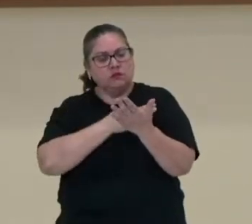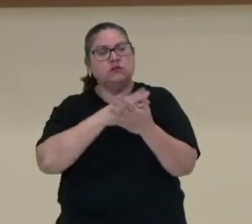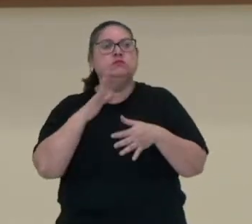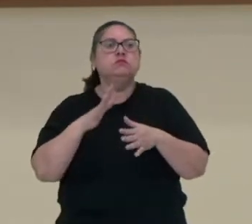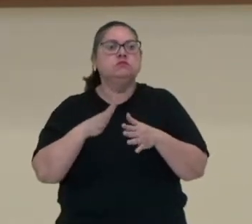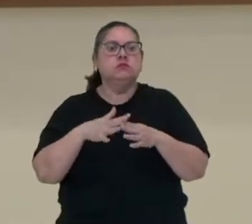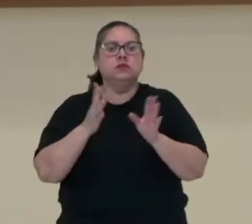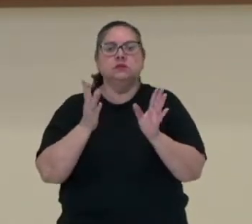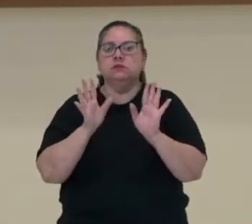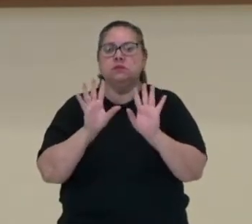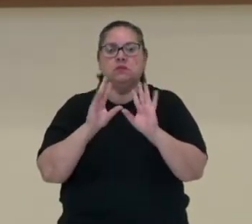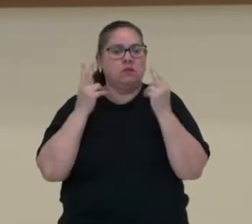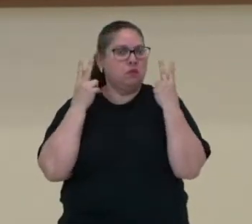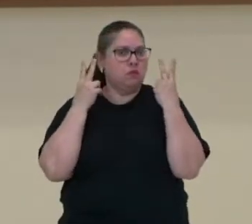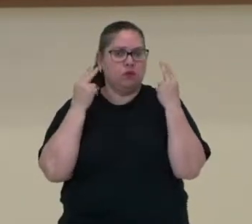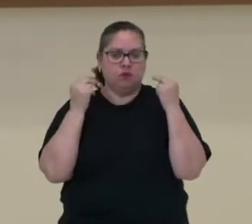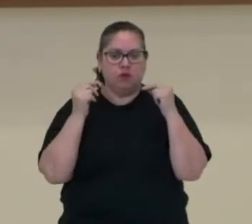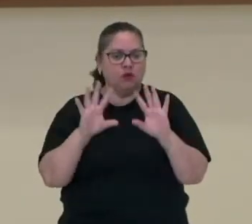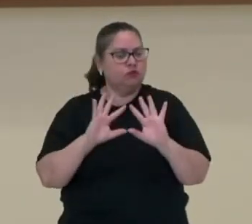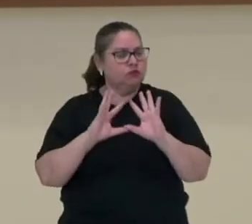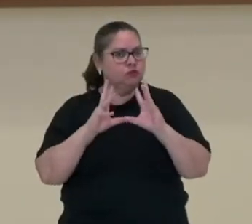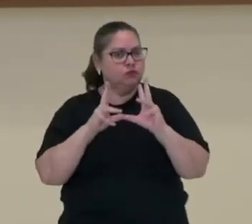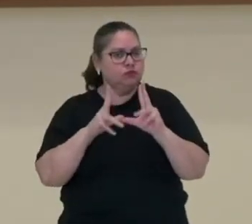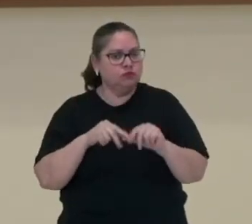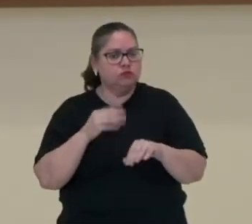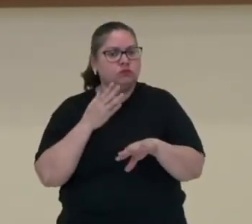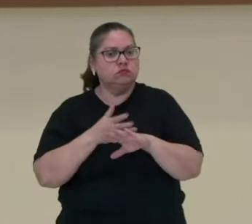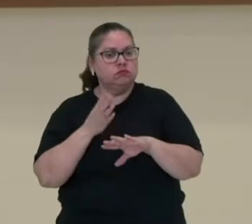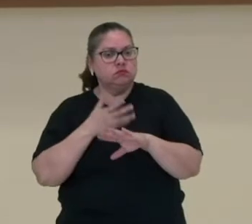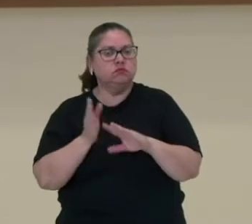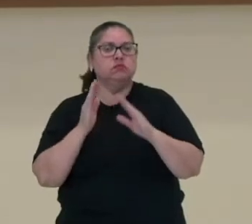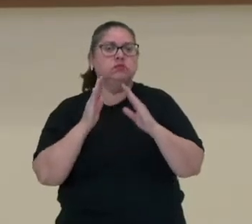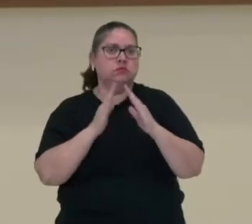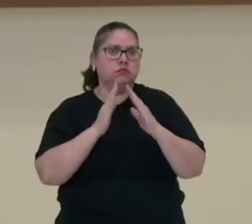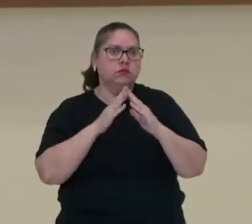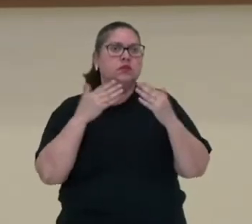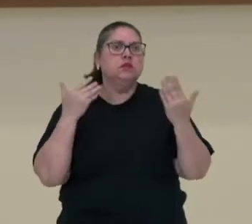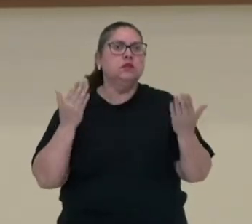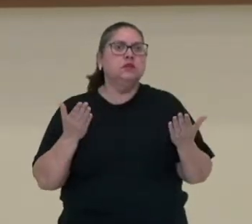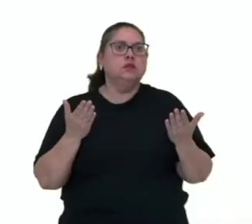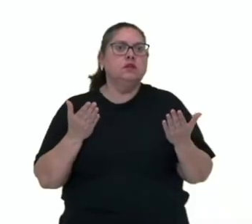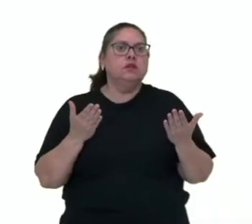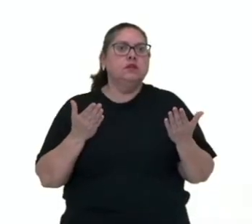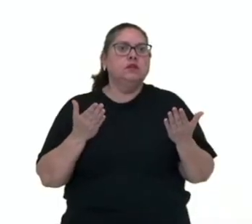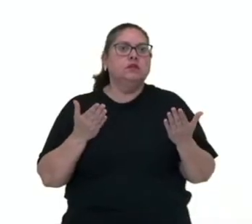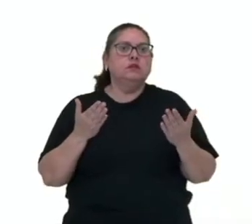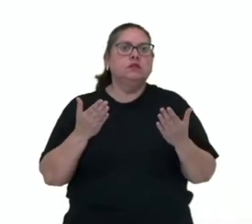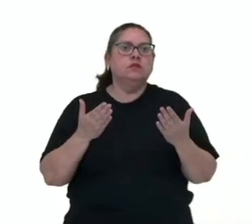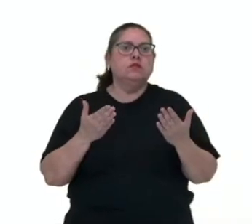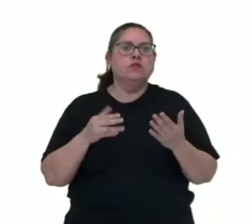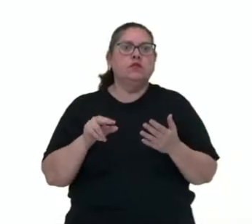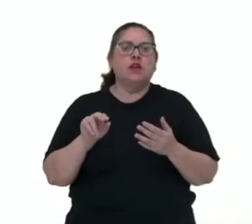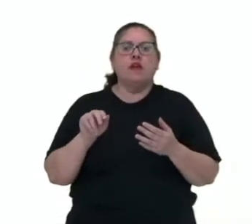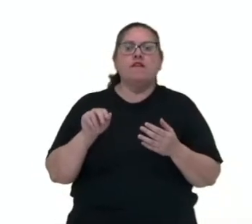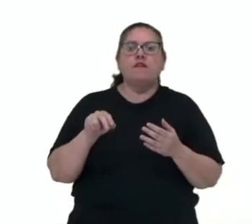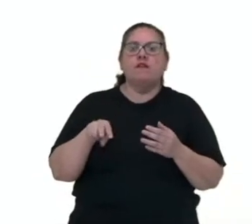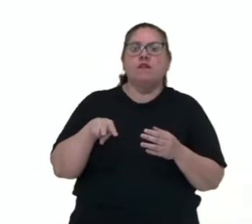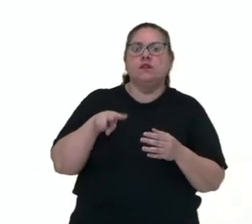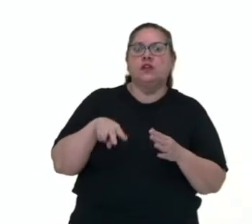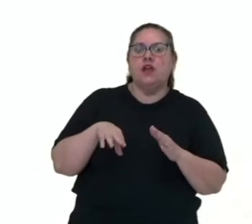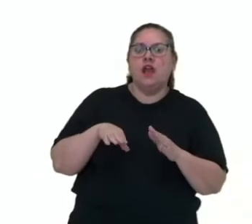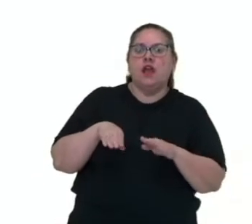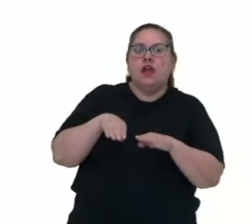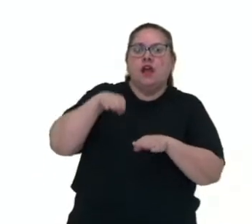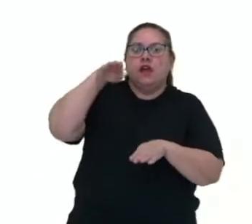totalmente tranquilo, todo mundo consegue treinar em casa, né? E volume, então outra